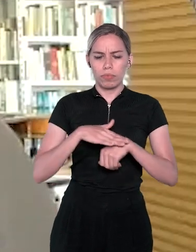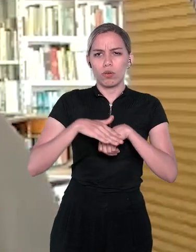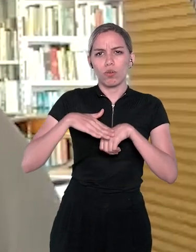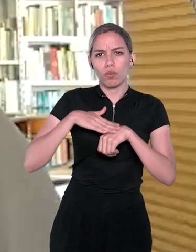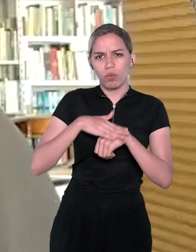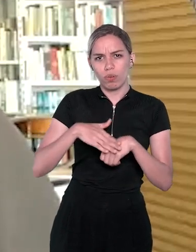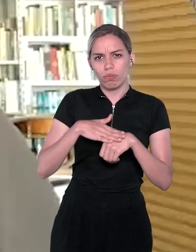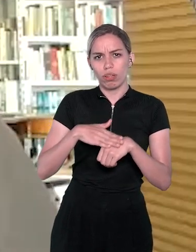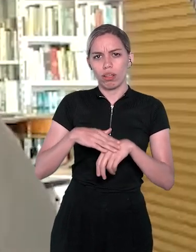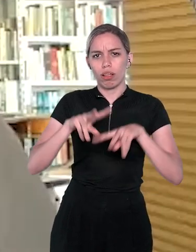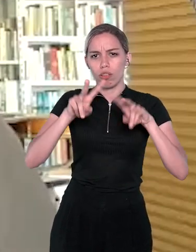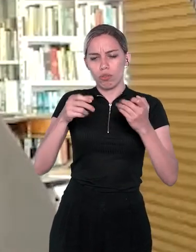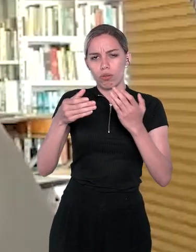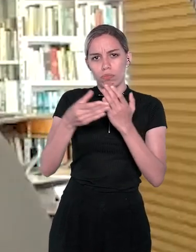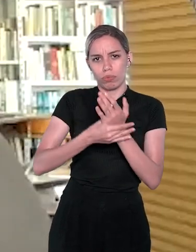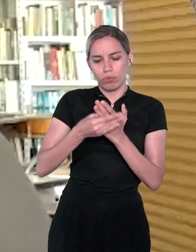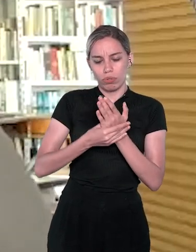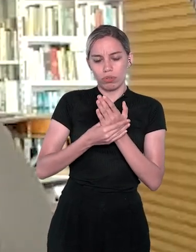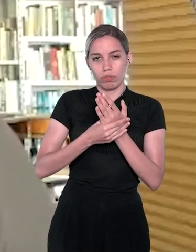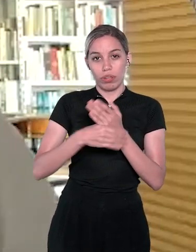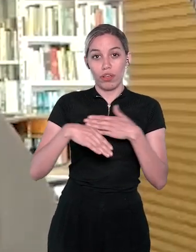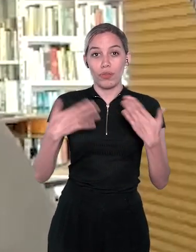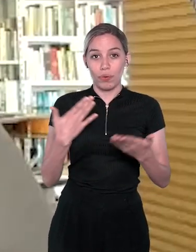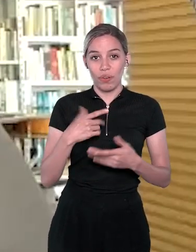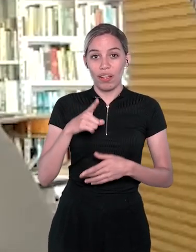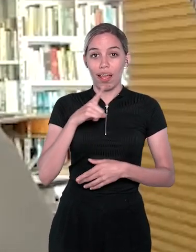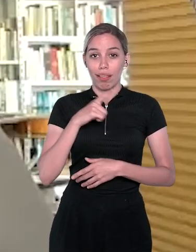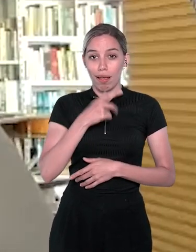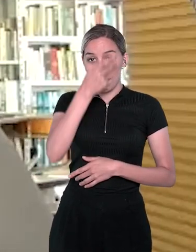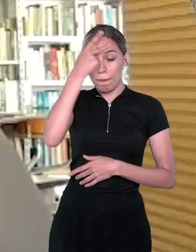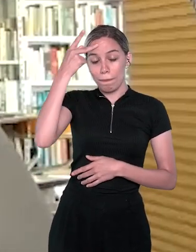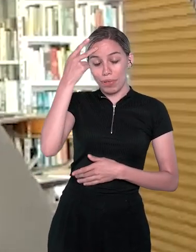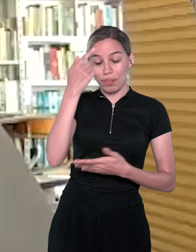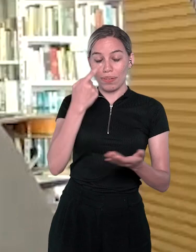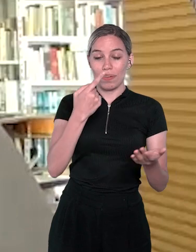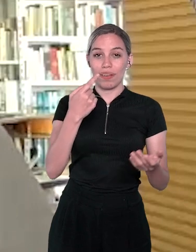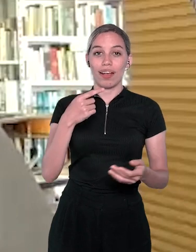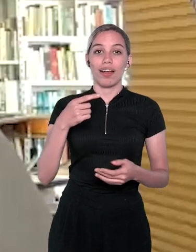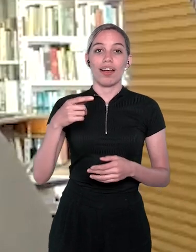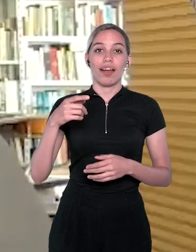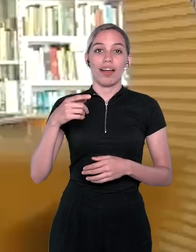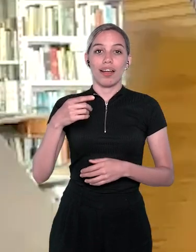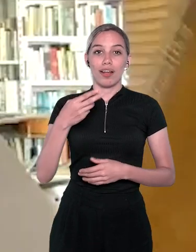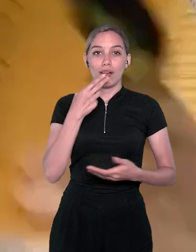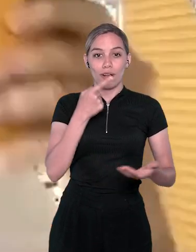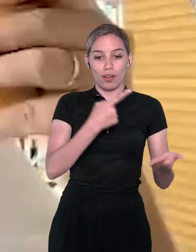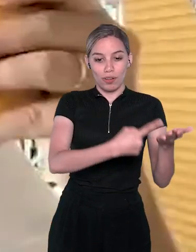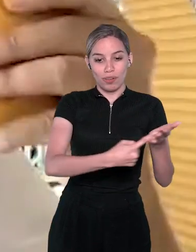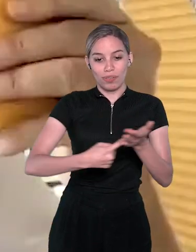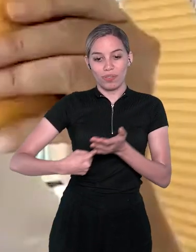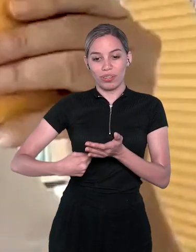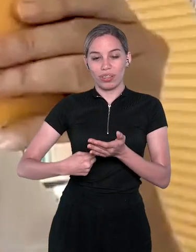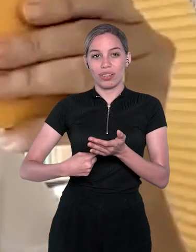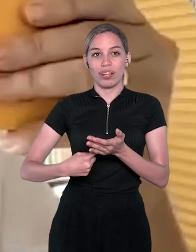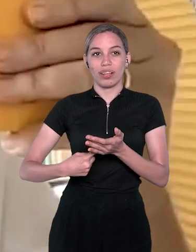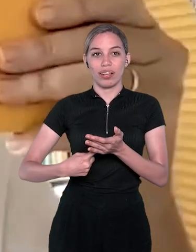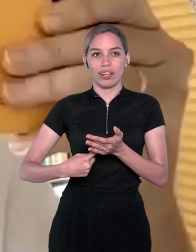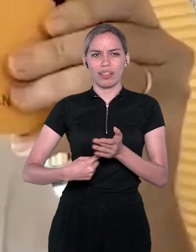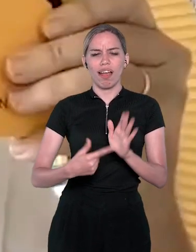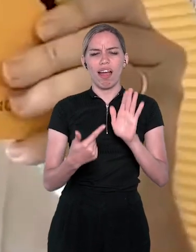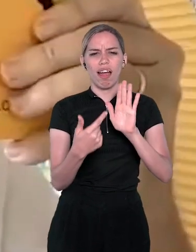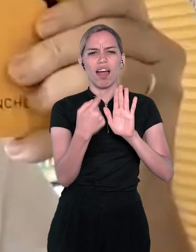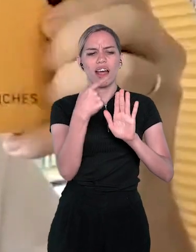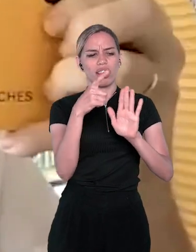Afonso usa um óculos de hastes pretas e veste uma blusa branca. Ele está sentado ao lado de uma parede revestida de madeira.